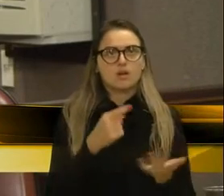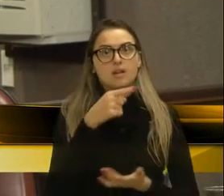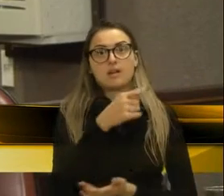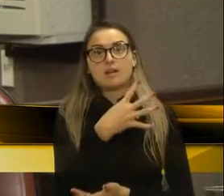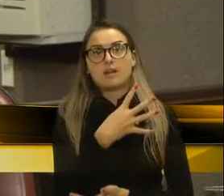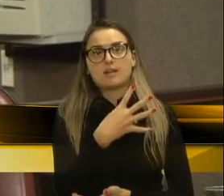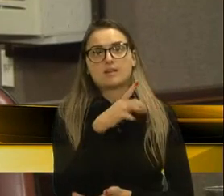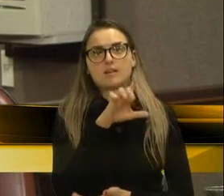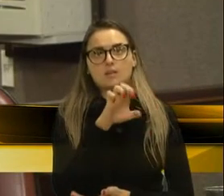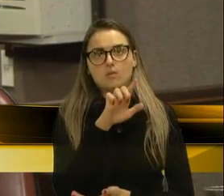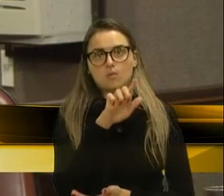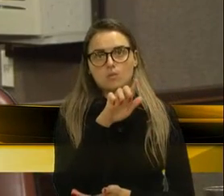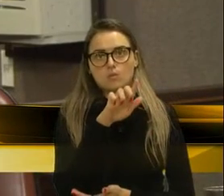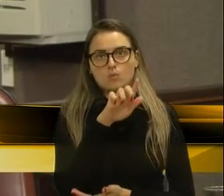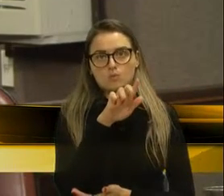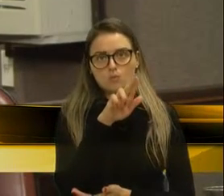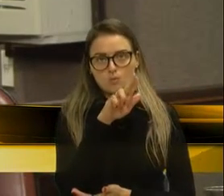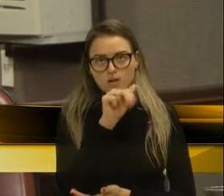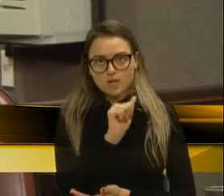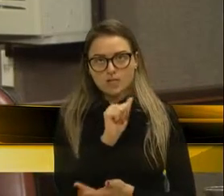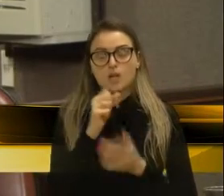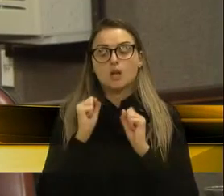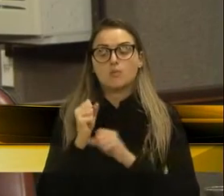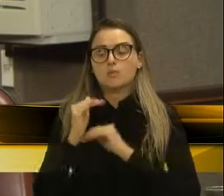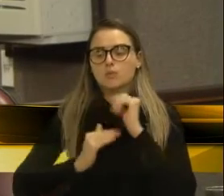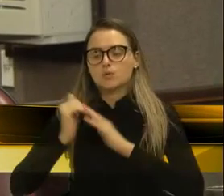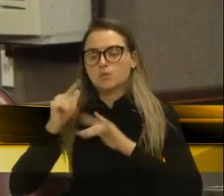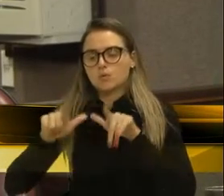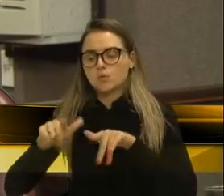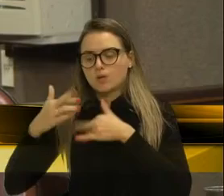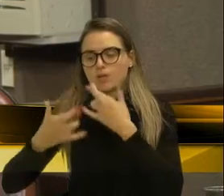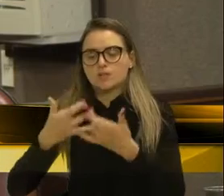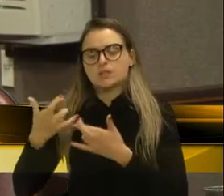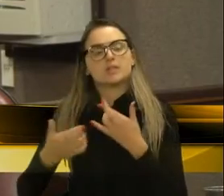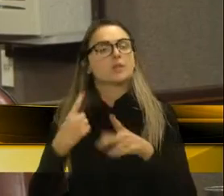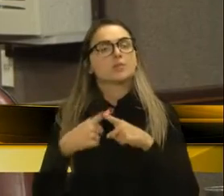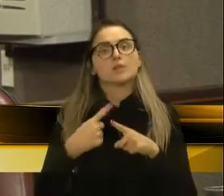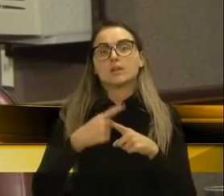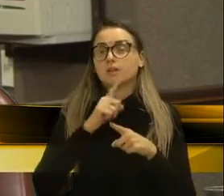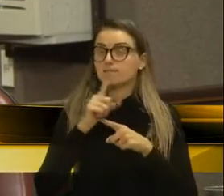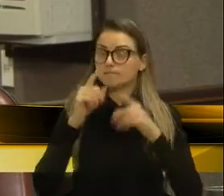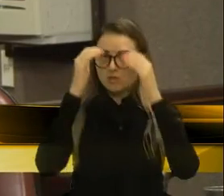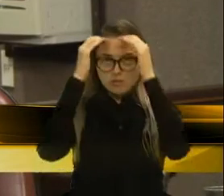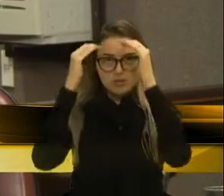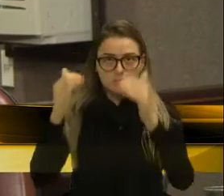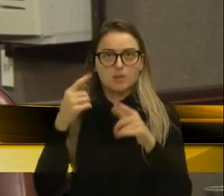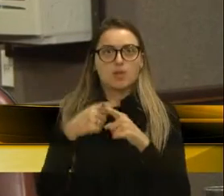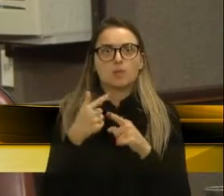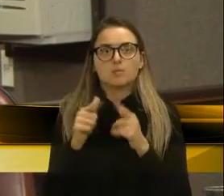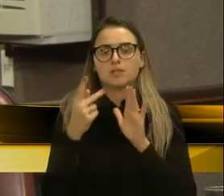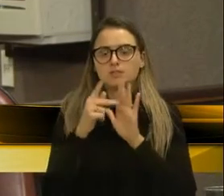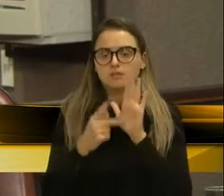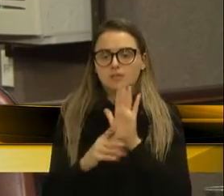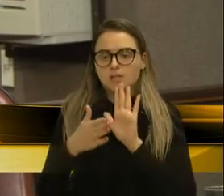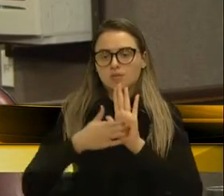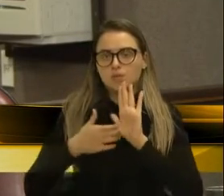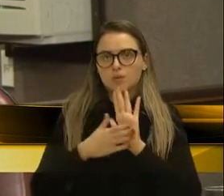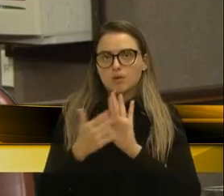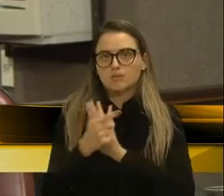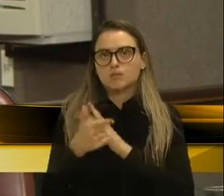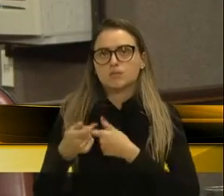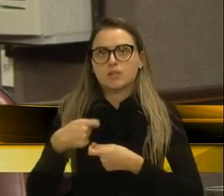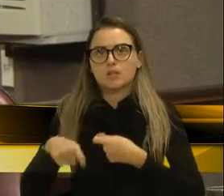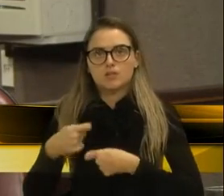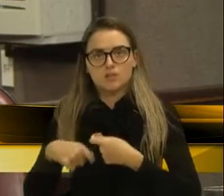Légua, poderia construir uma área de lazer. Sabe por quê? Porque não cumpriu. Porque não teve planejamento, não teve